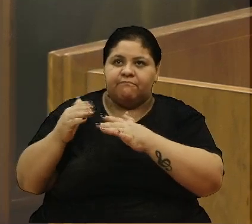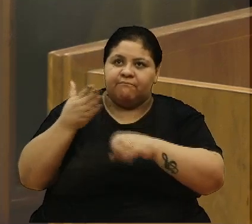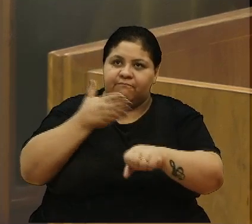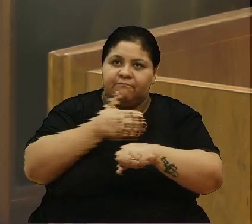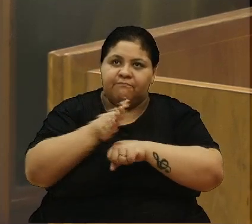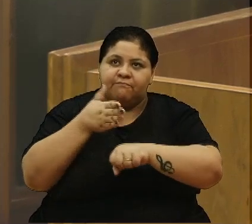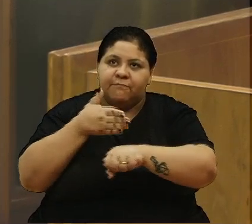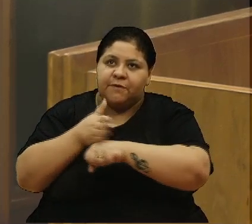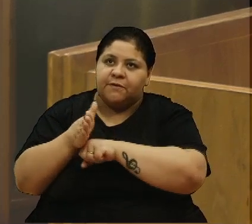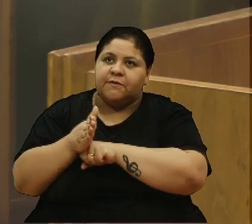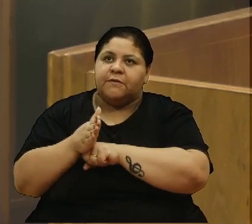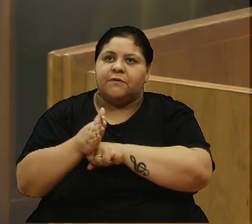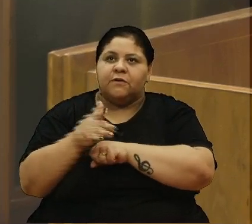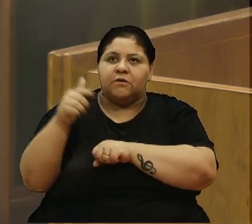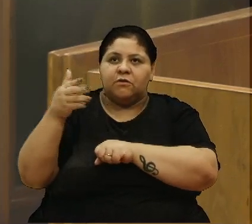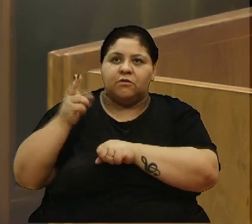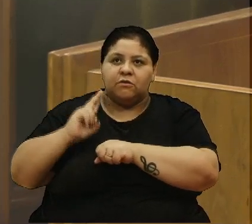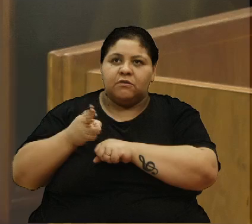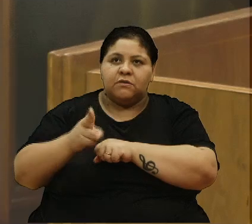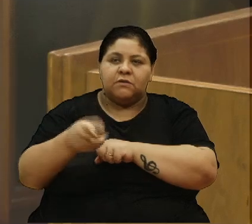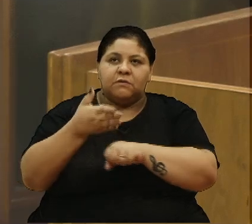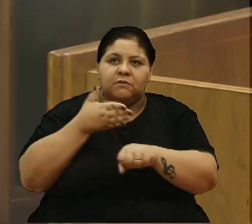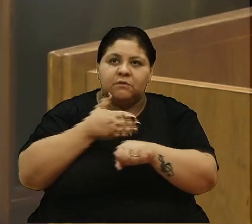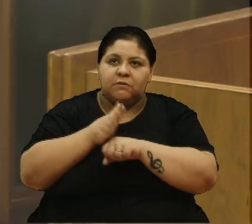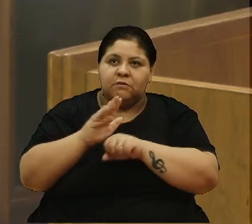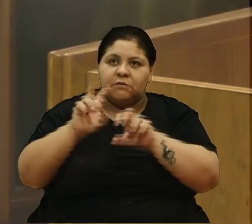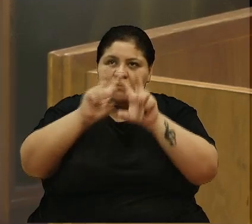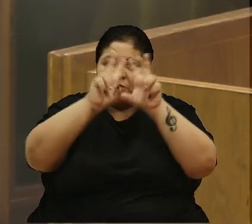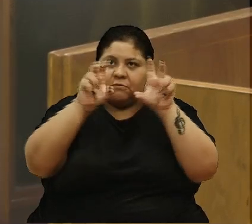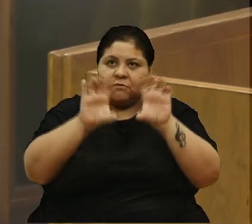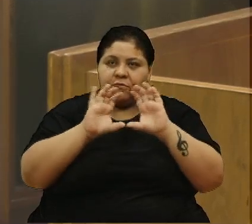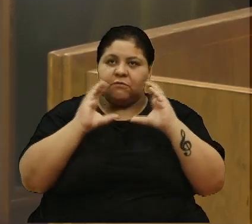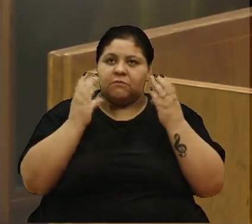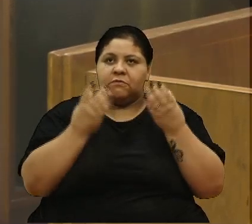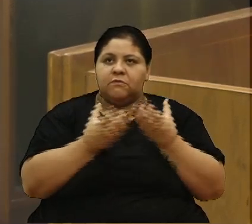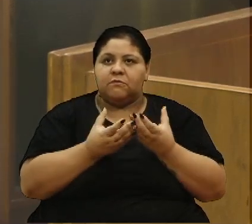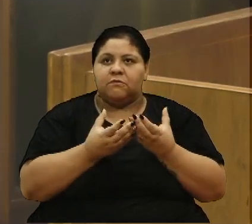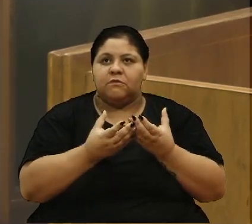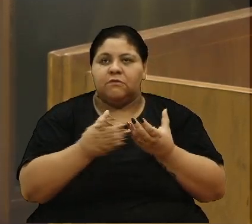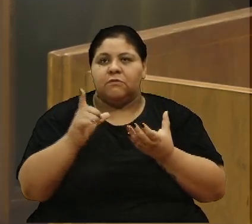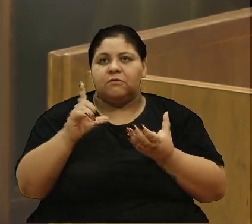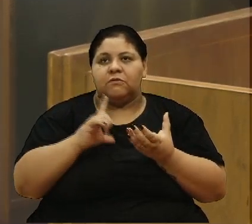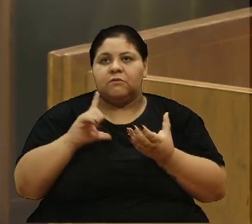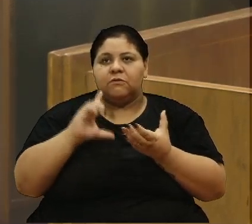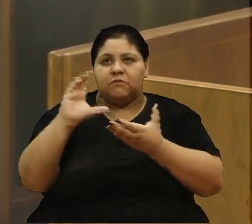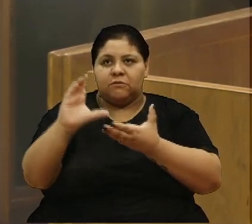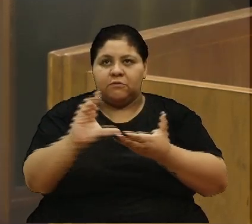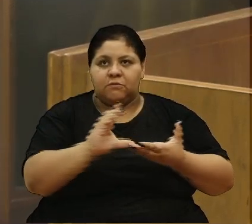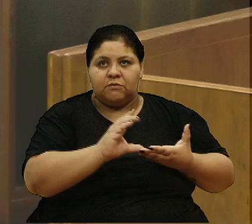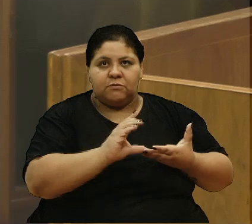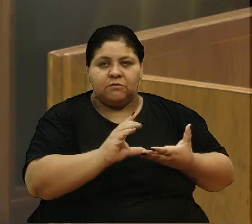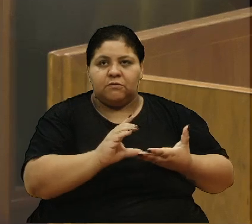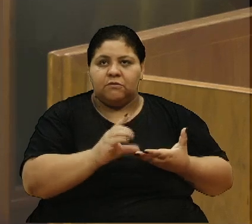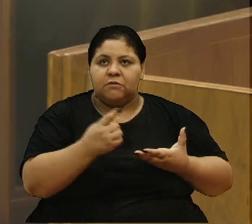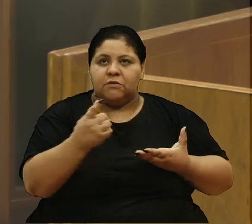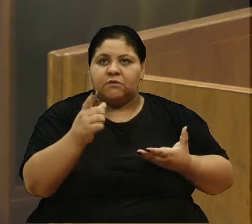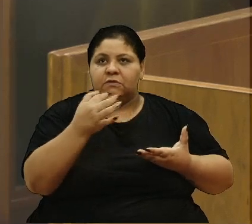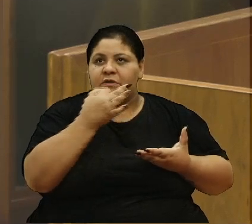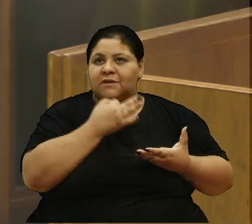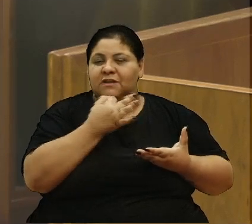pela parceria, por estarem sempre tão envolvidos em assuntos da comunidade. Eles tinham um recurso e naquele momento Caxias não